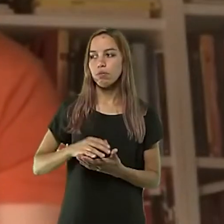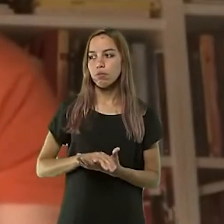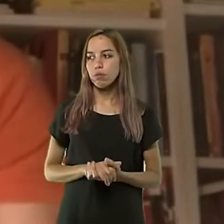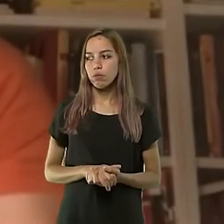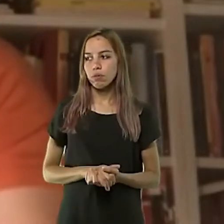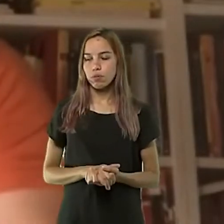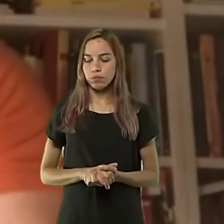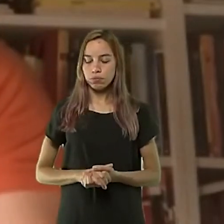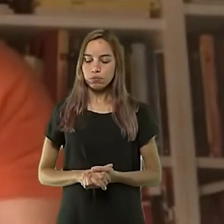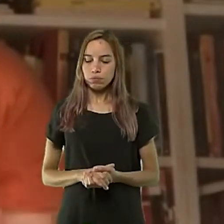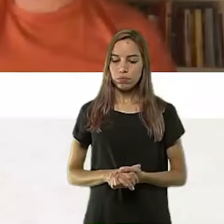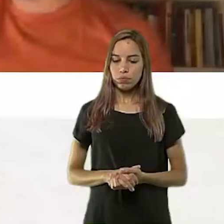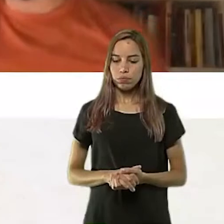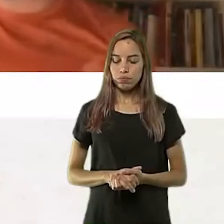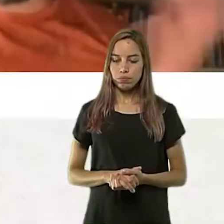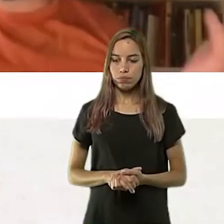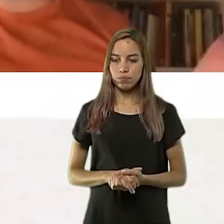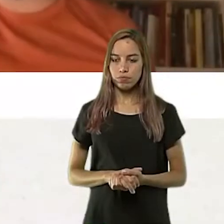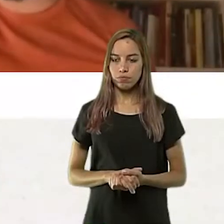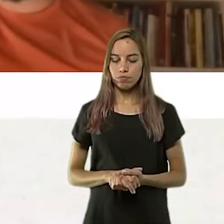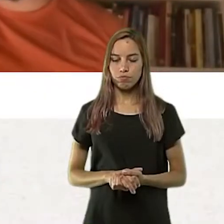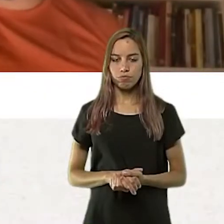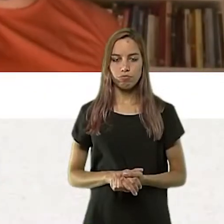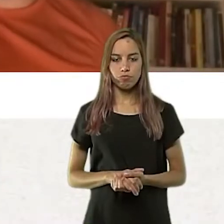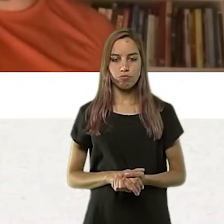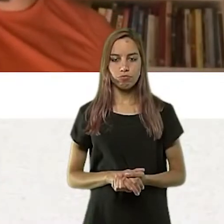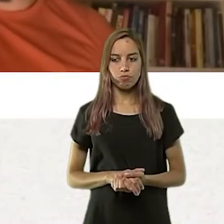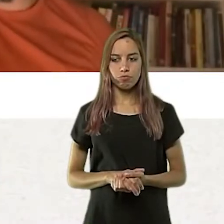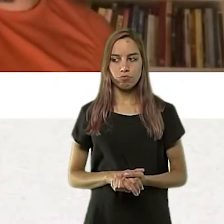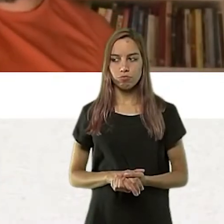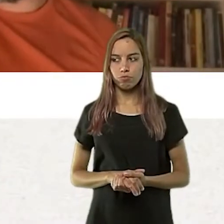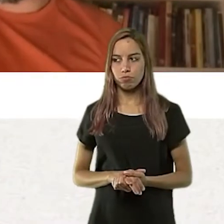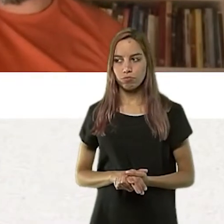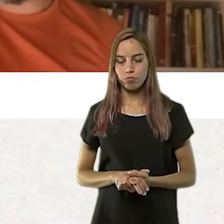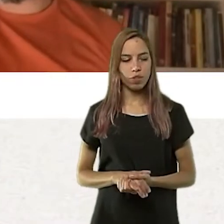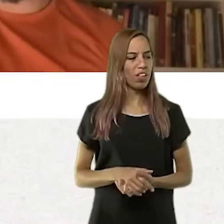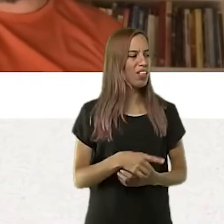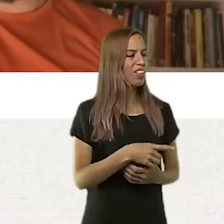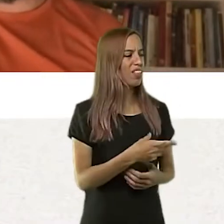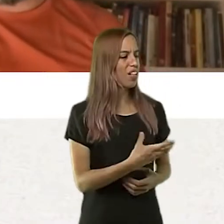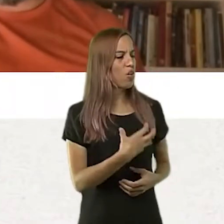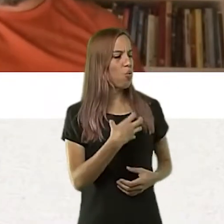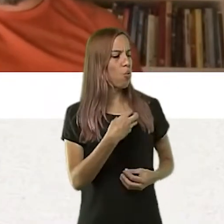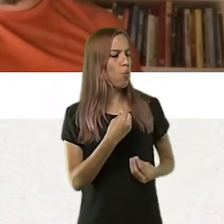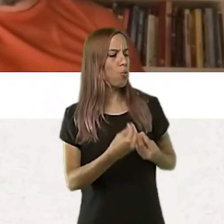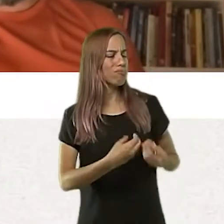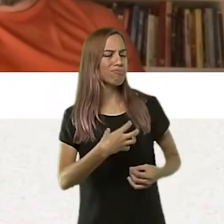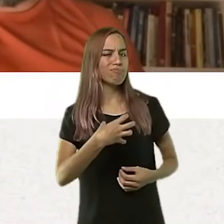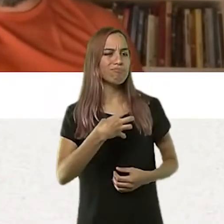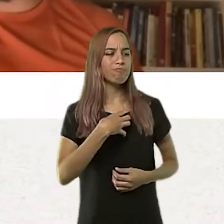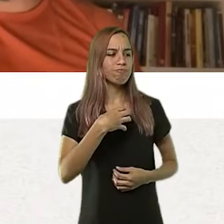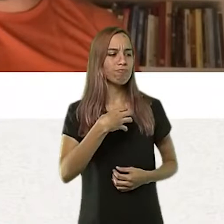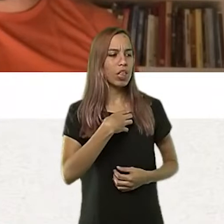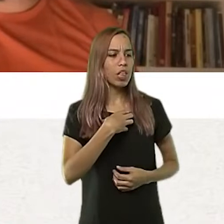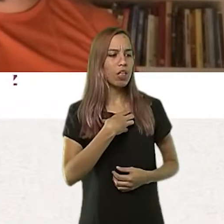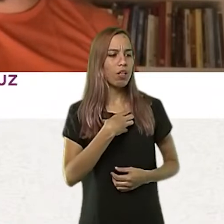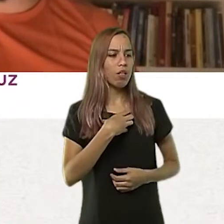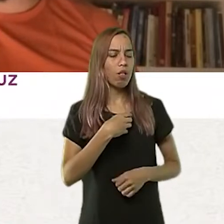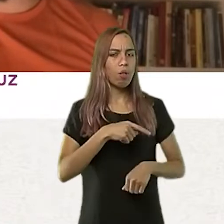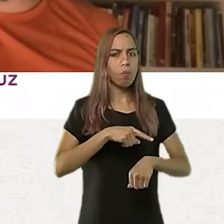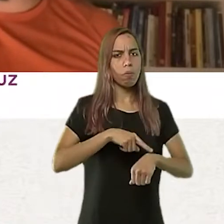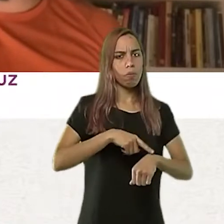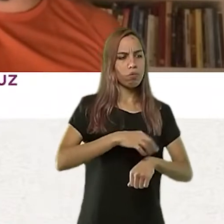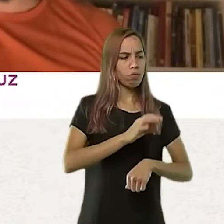ano. Xará, como é que você lida com o tempo hoje em dia? Porque um livro tem um